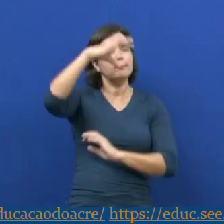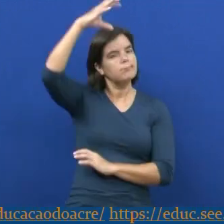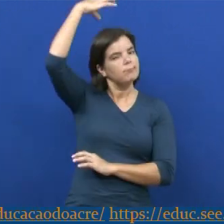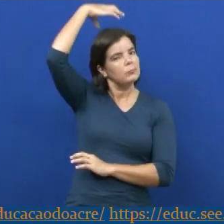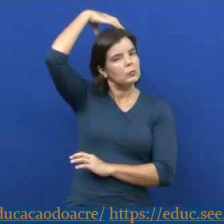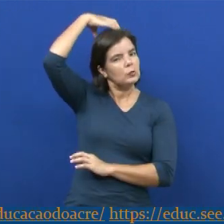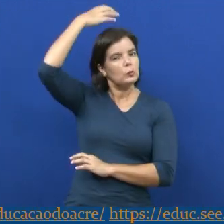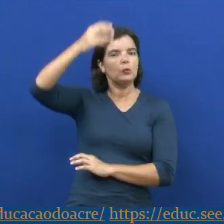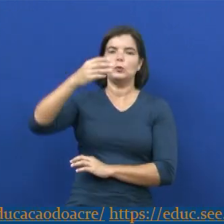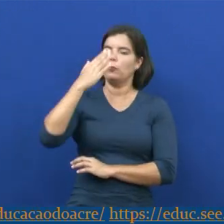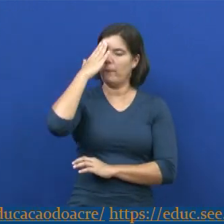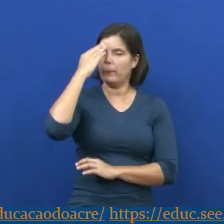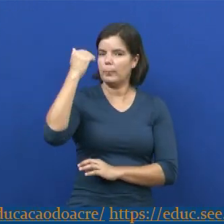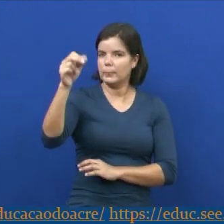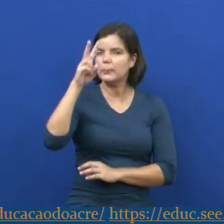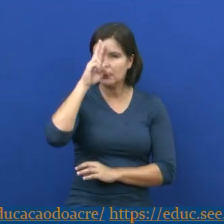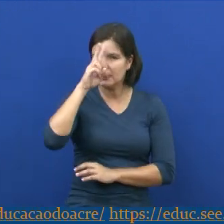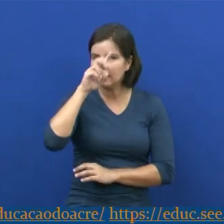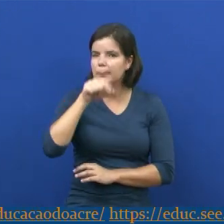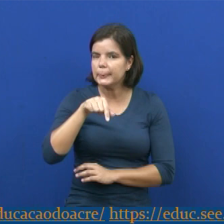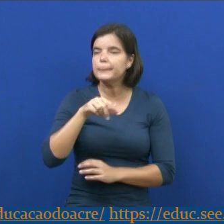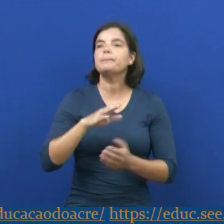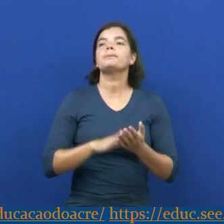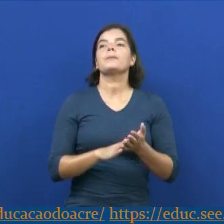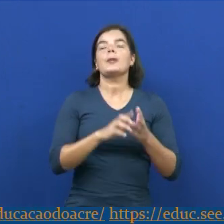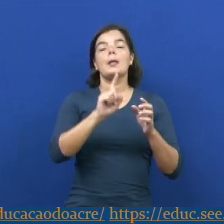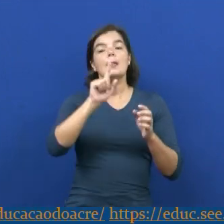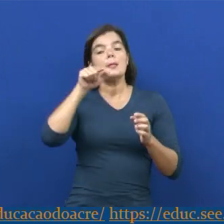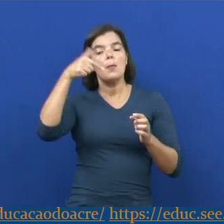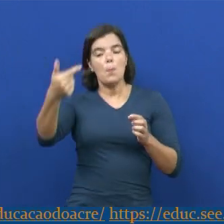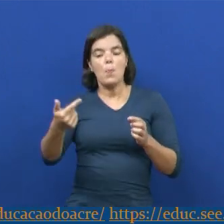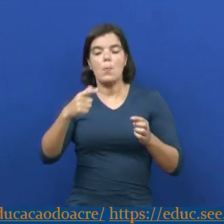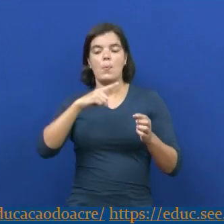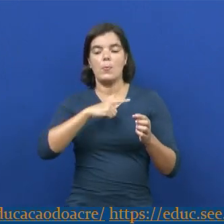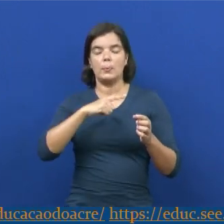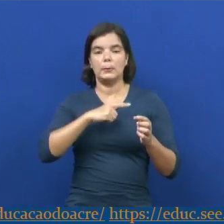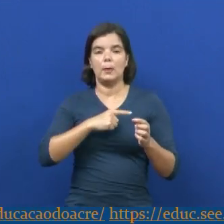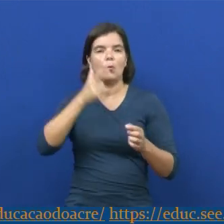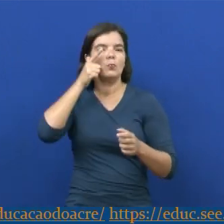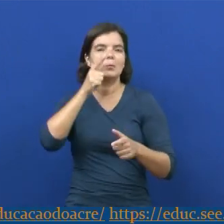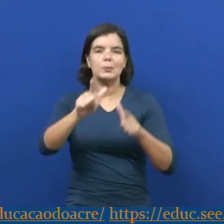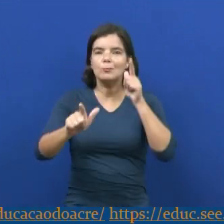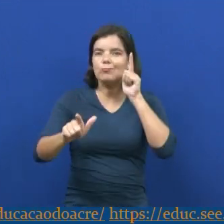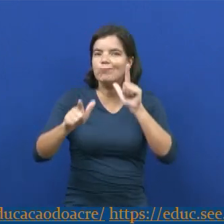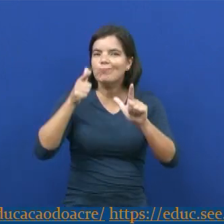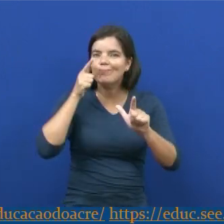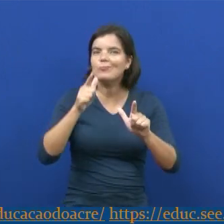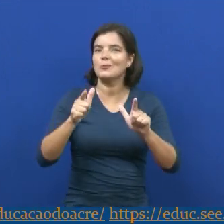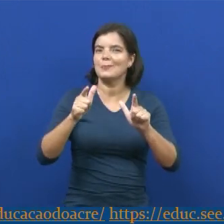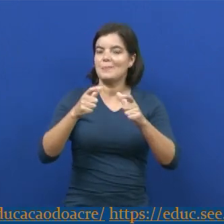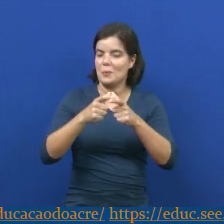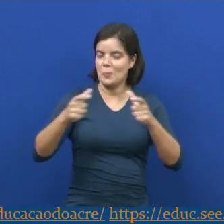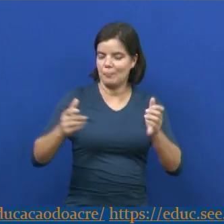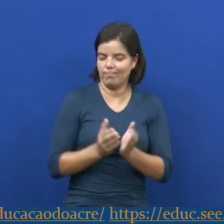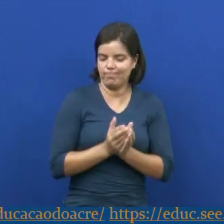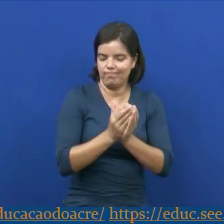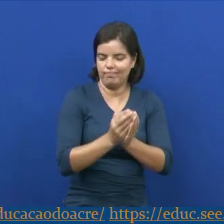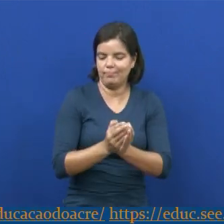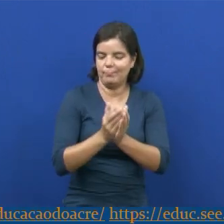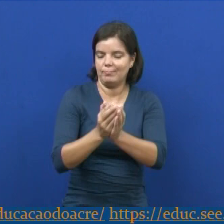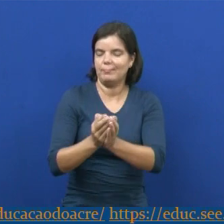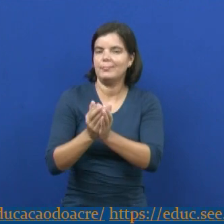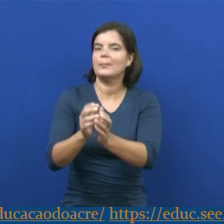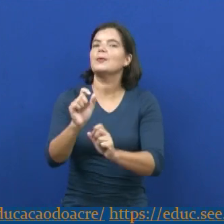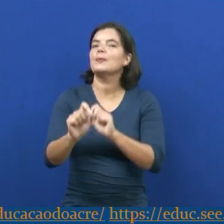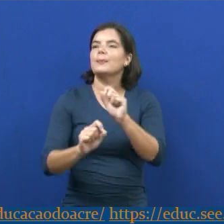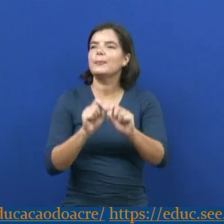o bizantino, vocês lembram? E nós vamos ter algumas conquistas de grandes navegadores